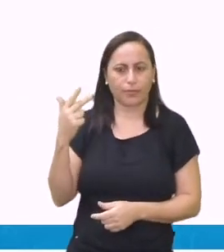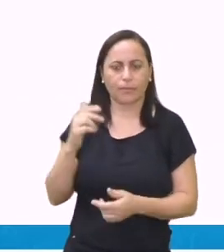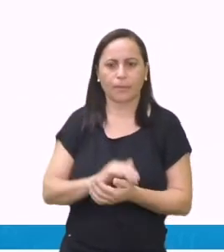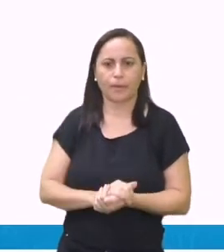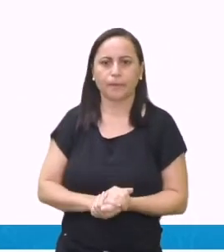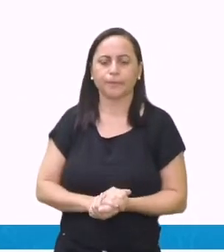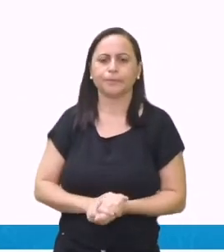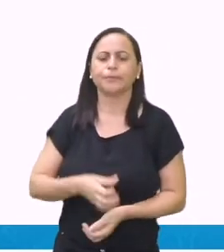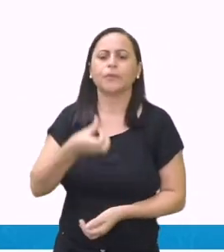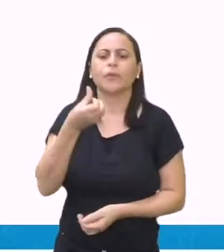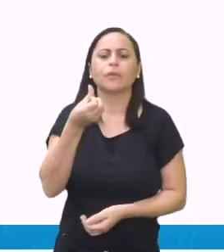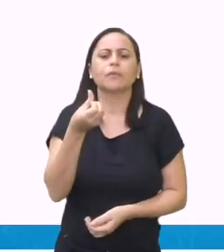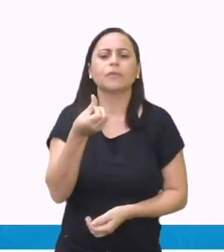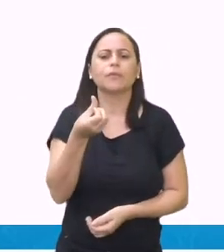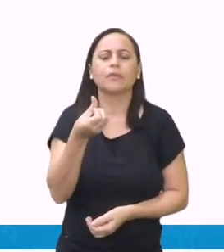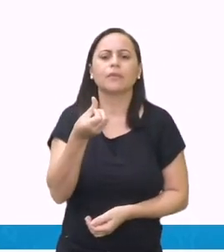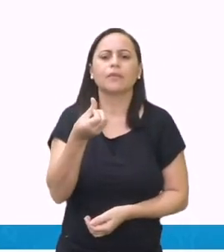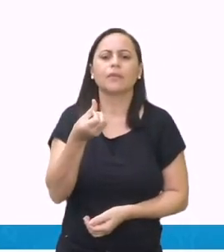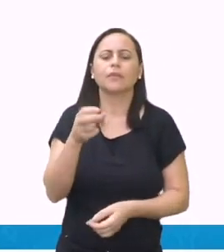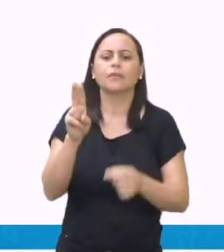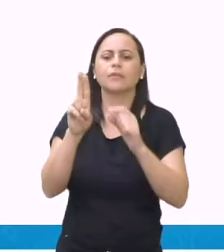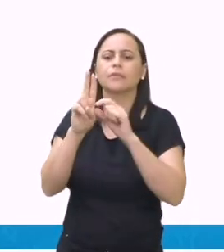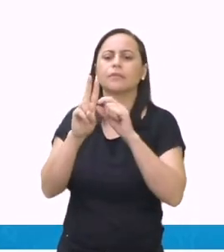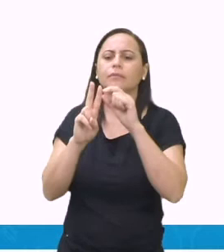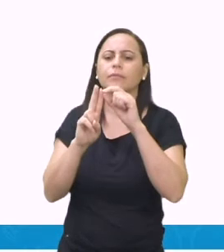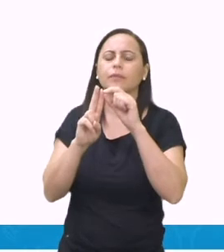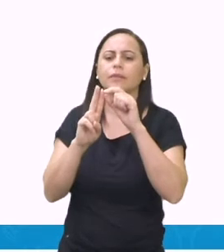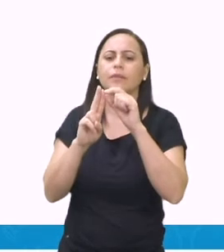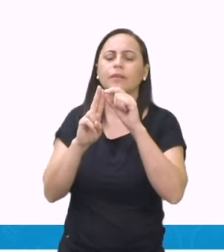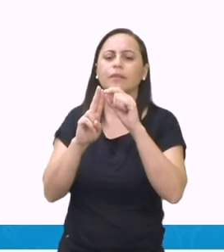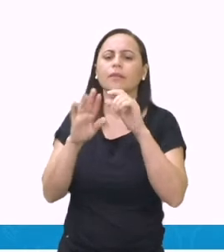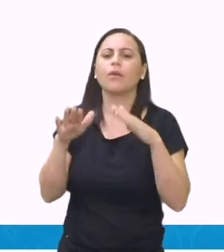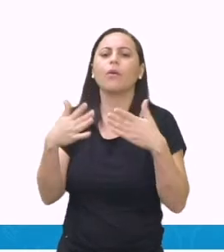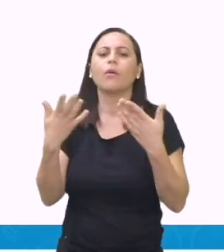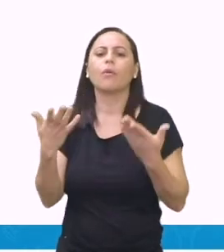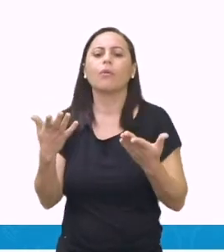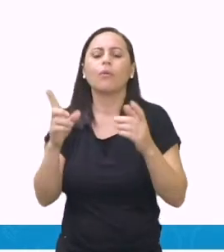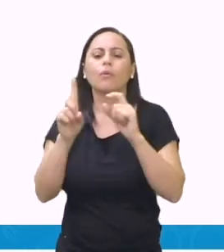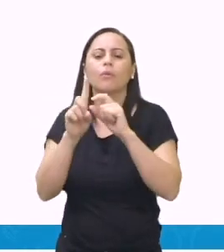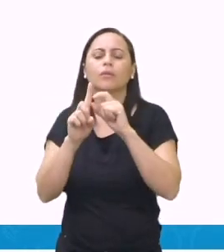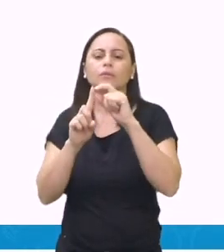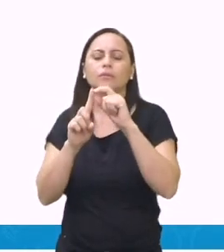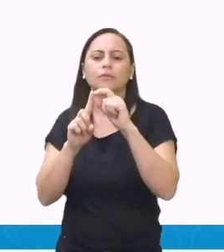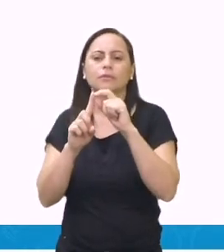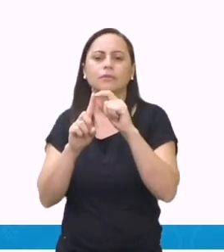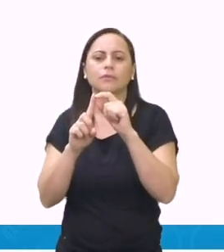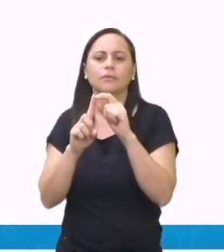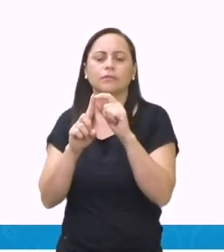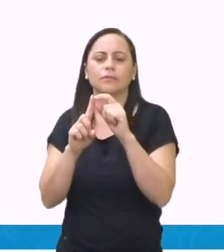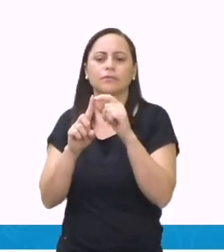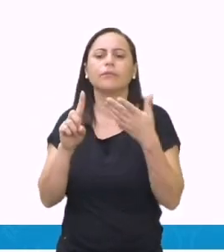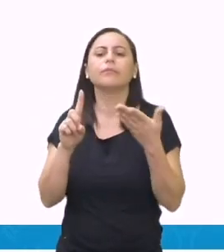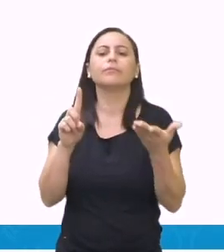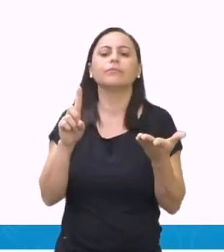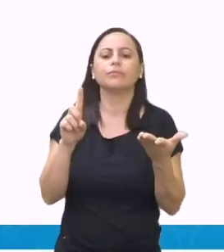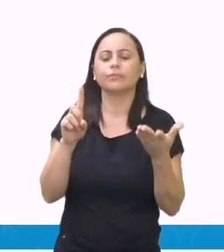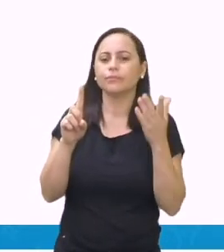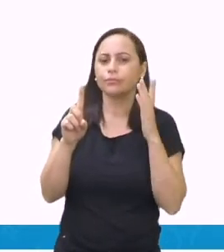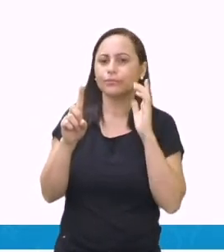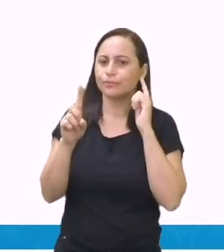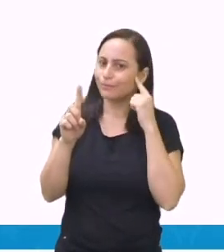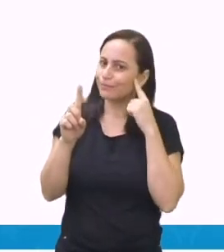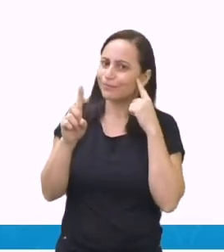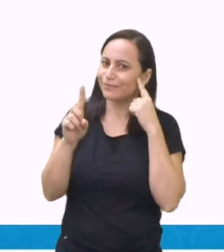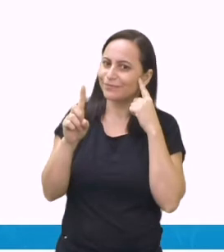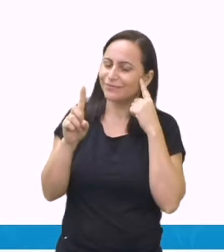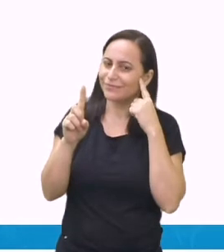E o 6 que está aqui na ordem das dezenas? 6 dezenas são quantas unidades?